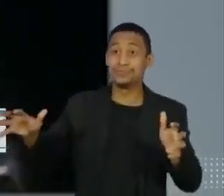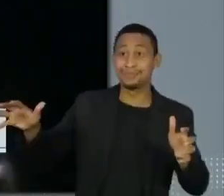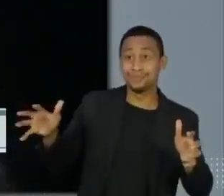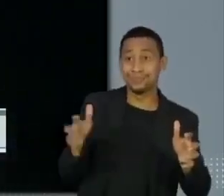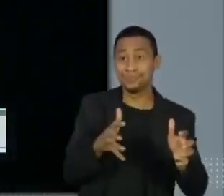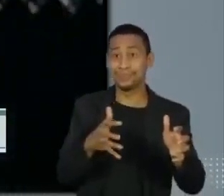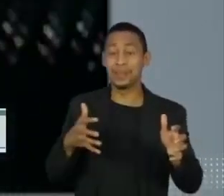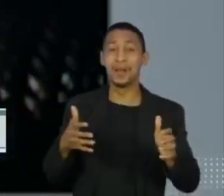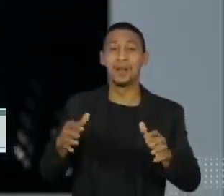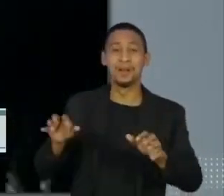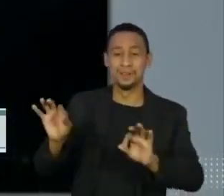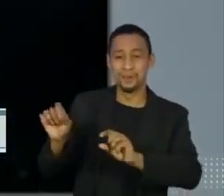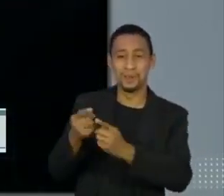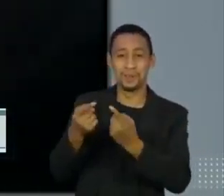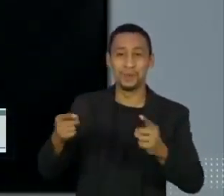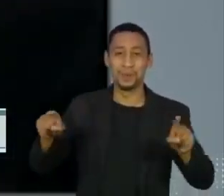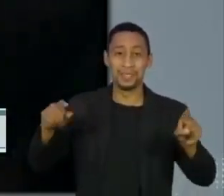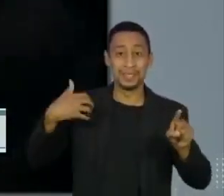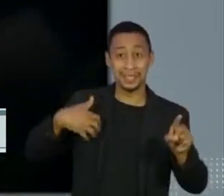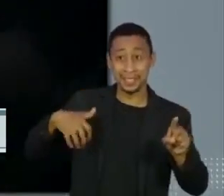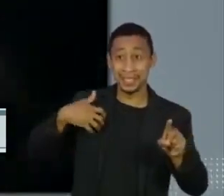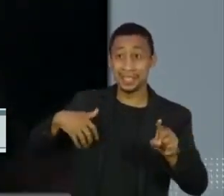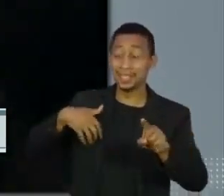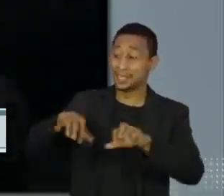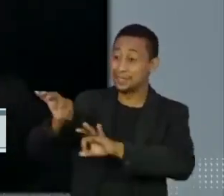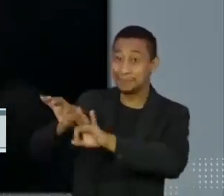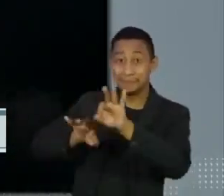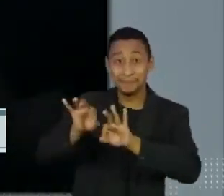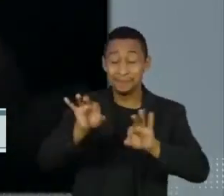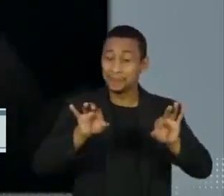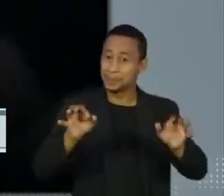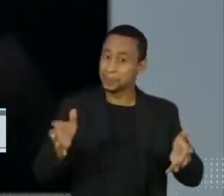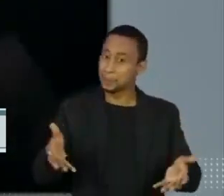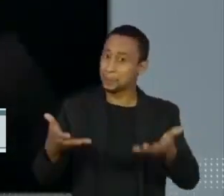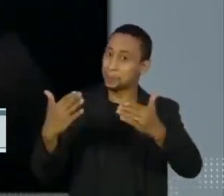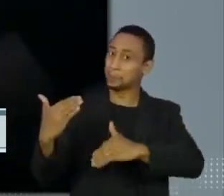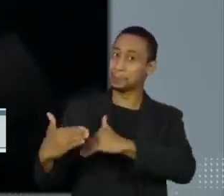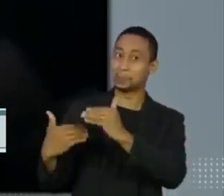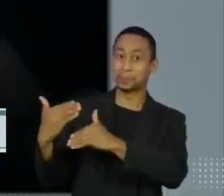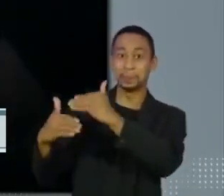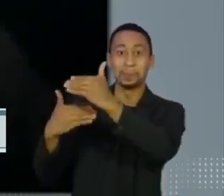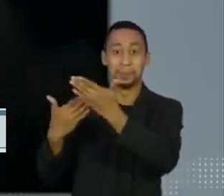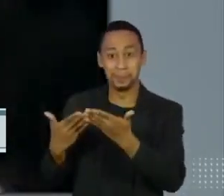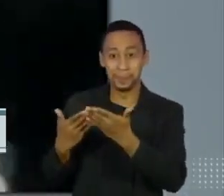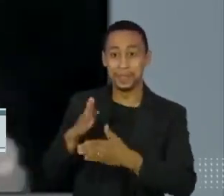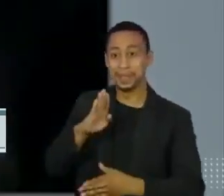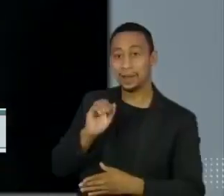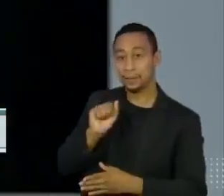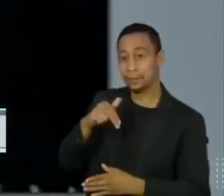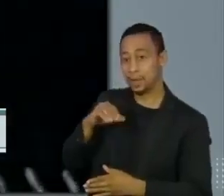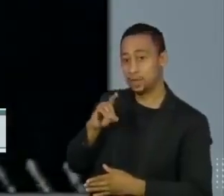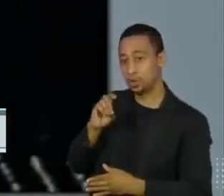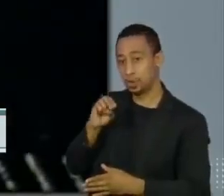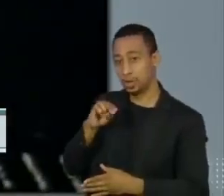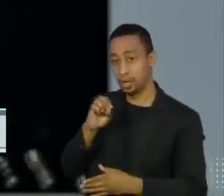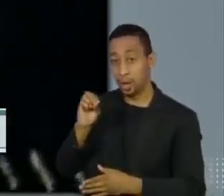um símbolo de um novo tango. Em vez da voz de Gardel, era o bandoneon que cantava.